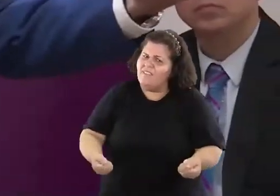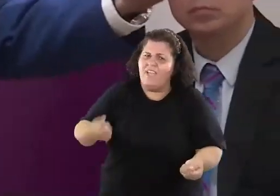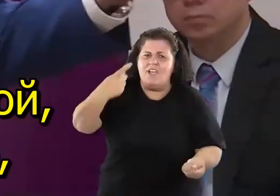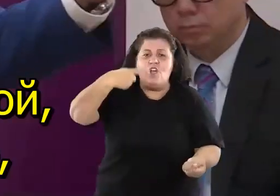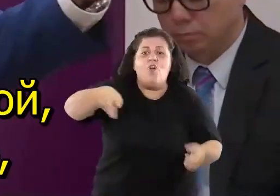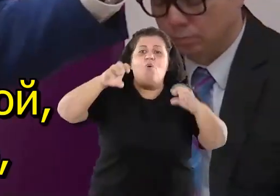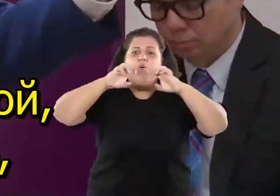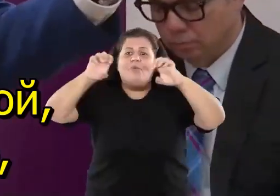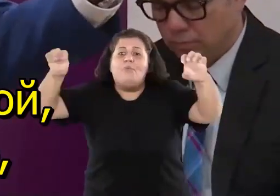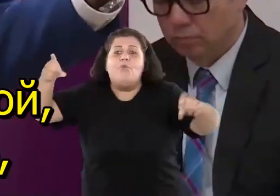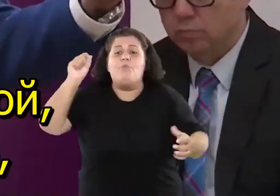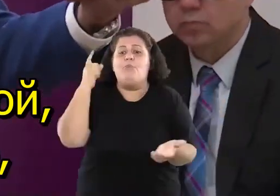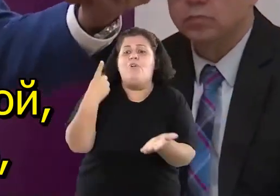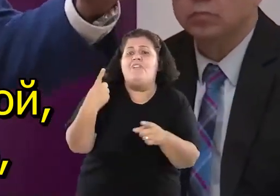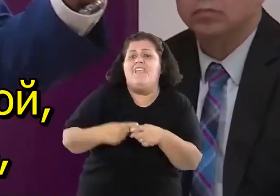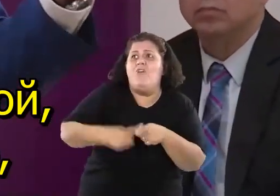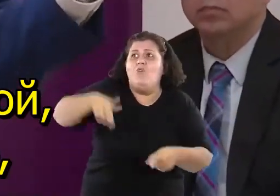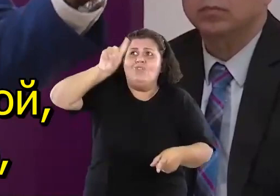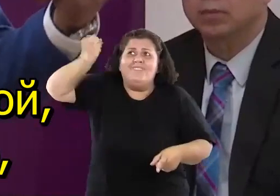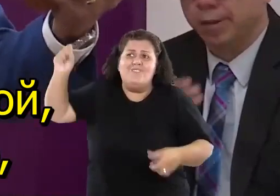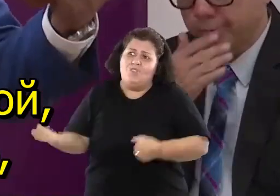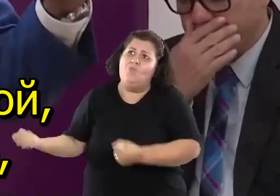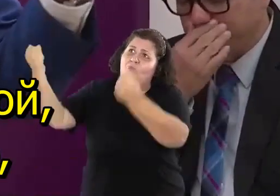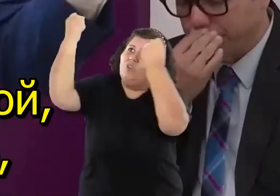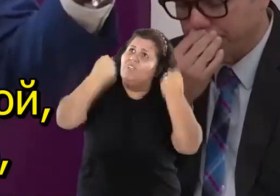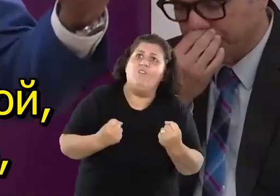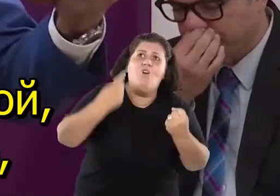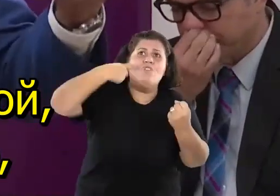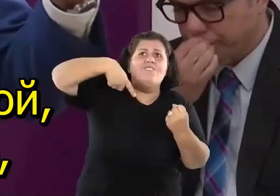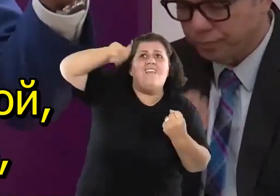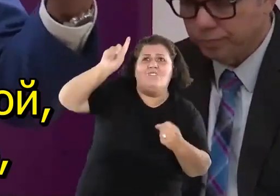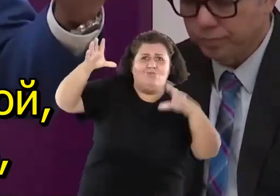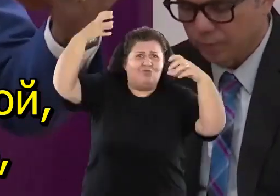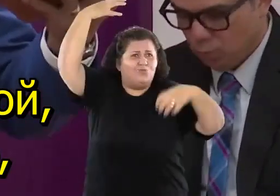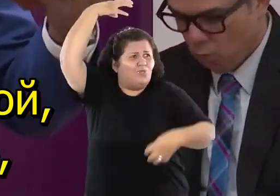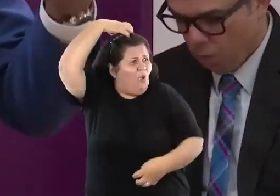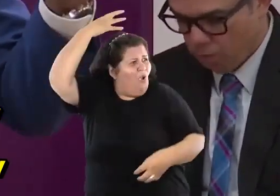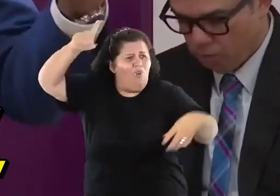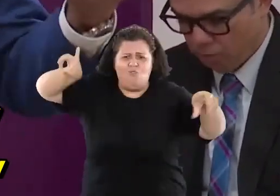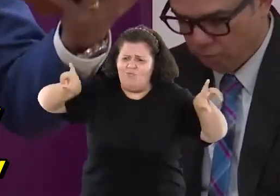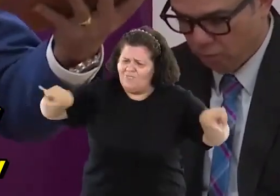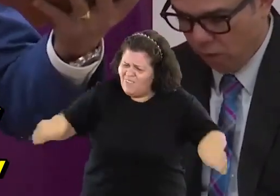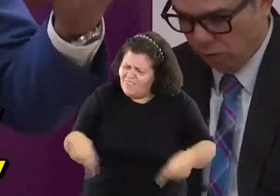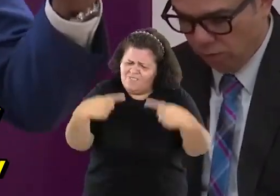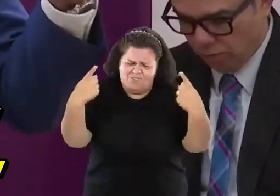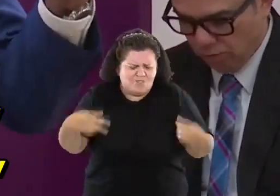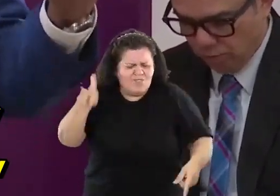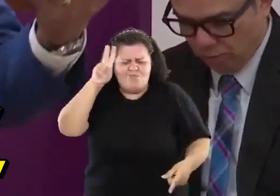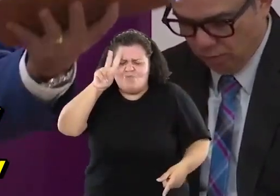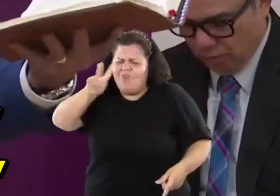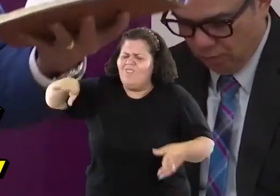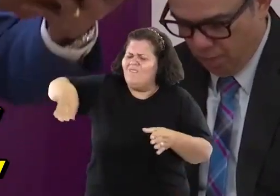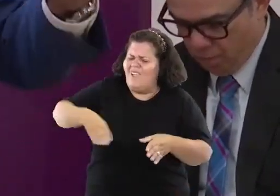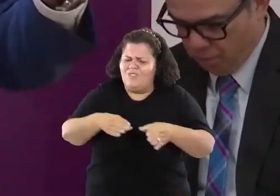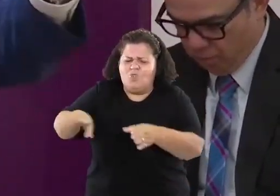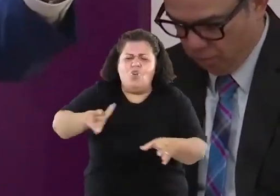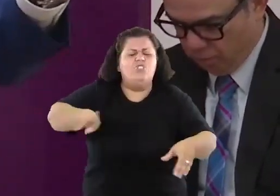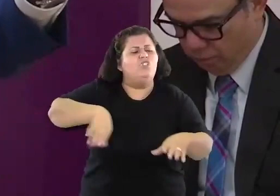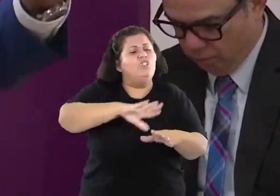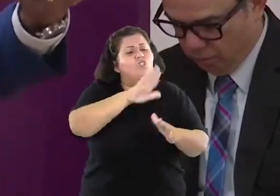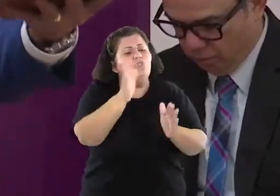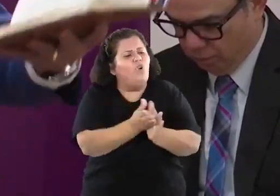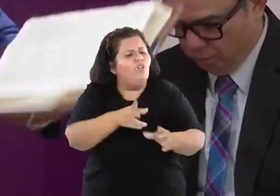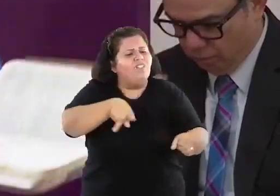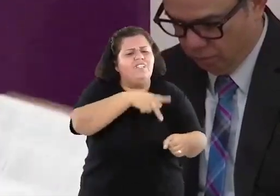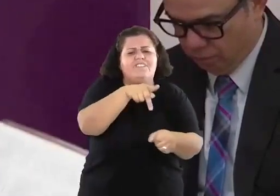pregam, porque o Deus Todo-Poderoso, que está vivo, que está no trono, que governa a igreja, que governa a história, que dirige as nações, está com a